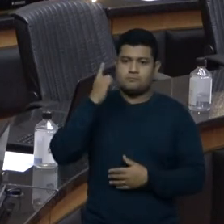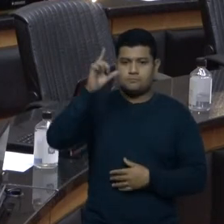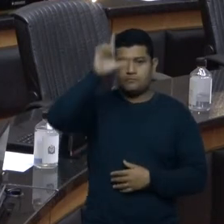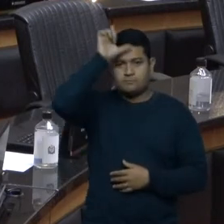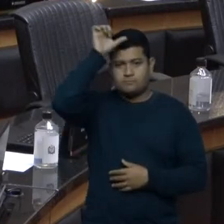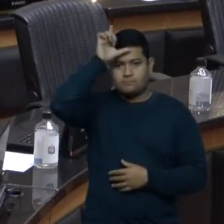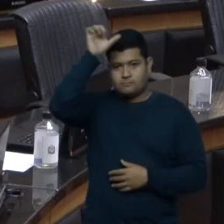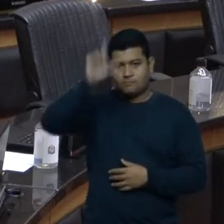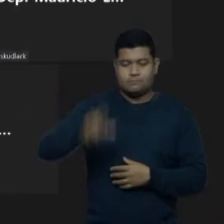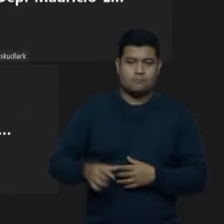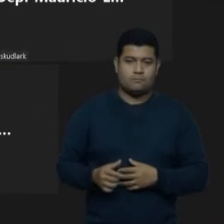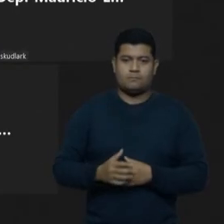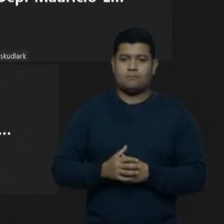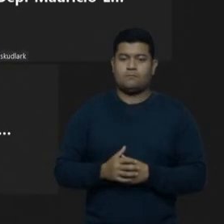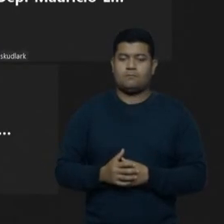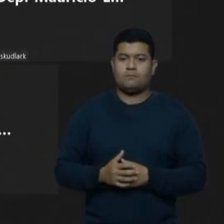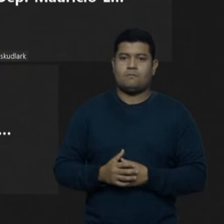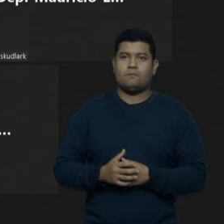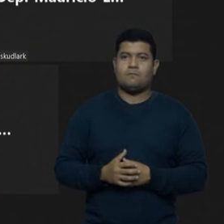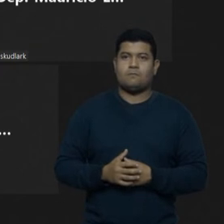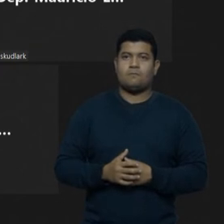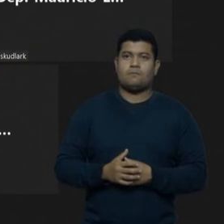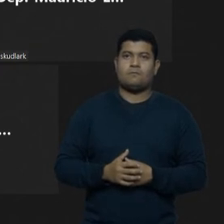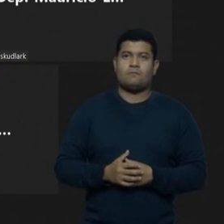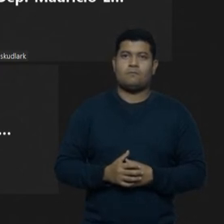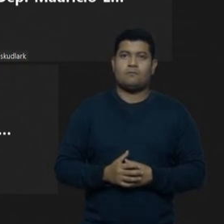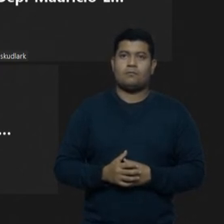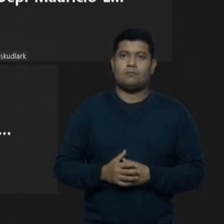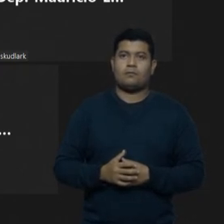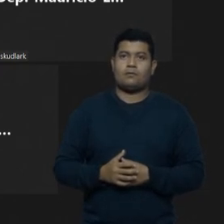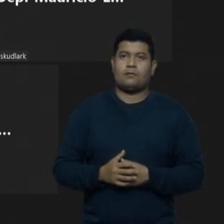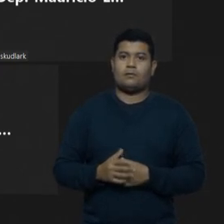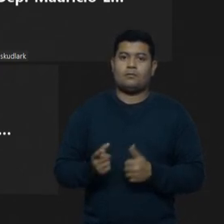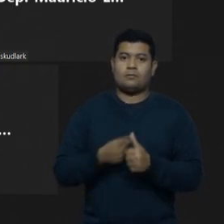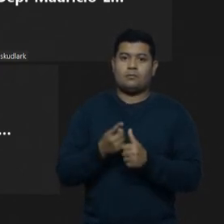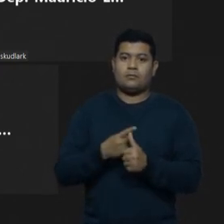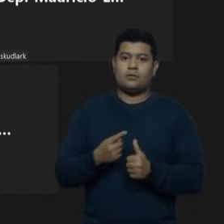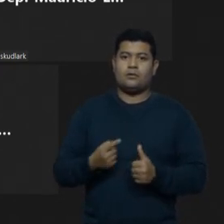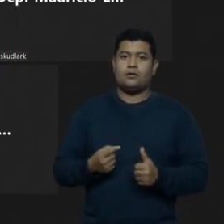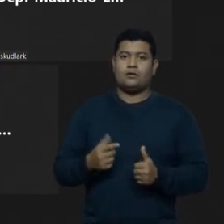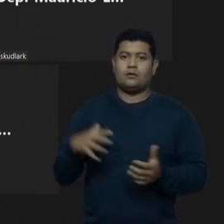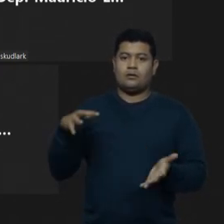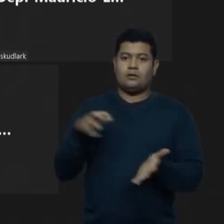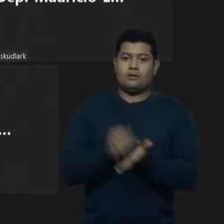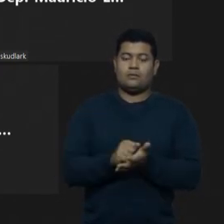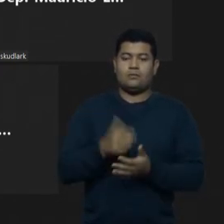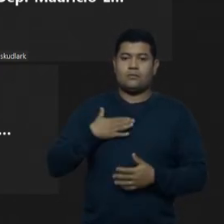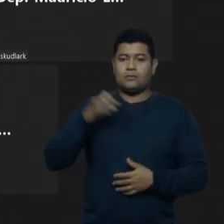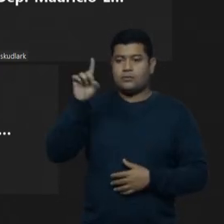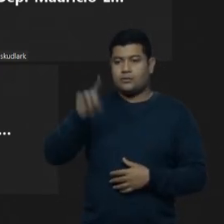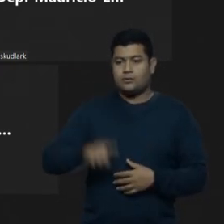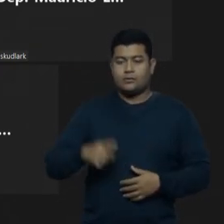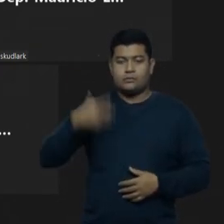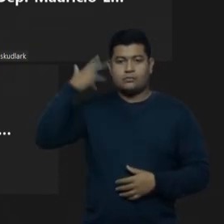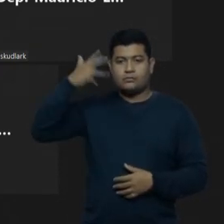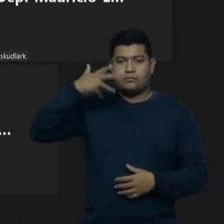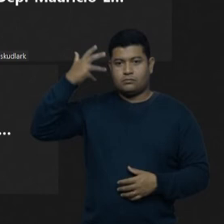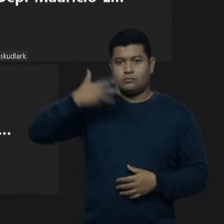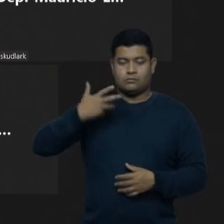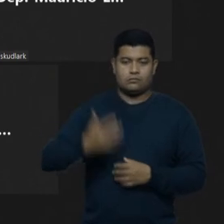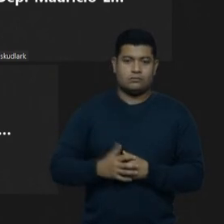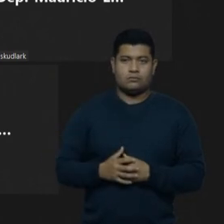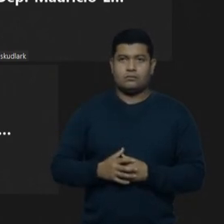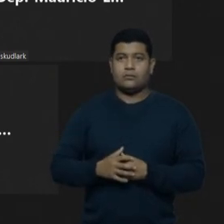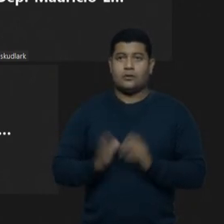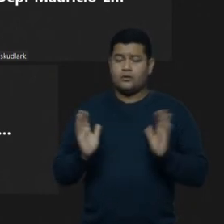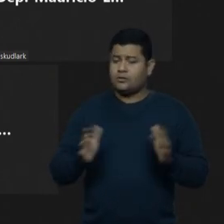palavra. Por gentileza, presidente, fazer a minha inscrição aí para eu poder usar do meu direito da palavra hoje também, por gentileza. Já está na vez